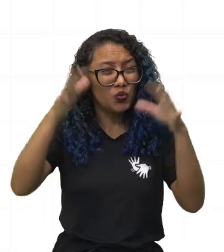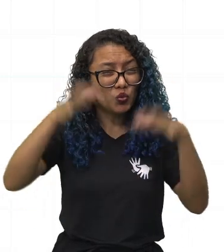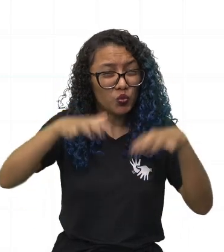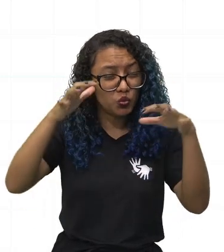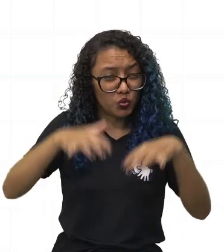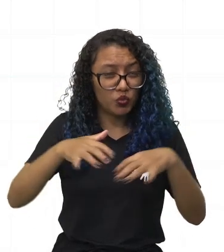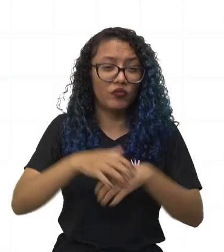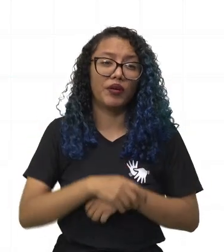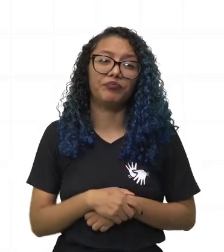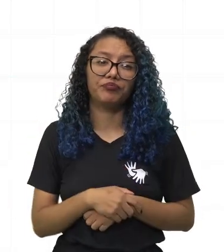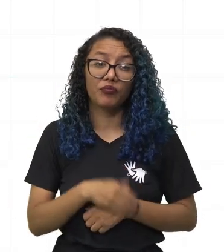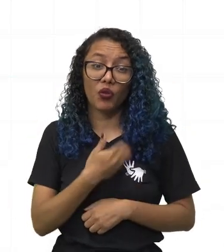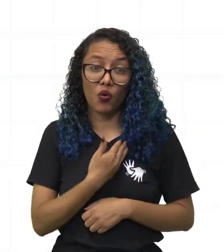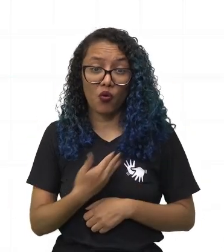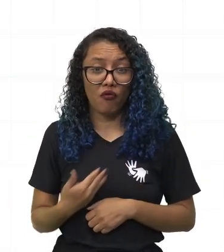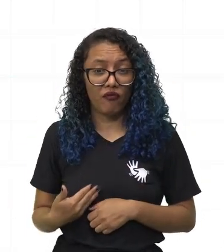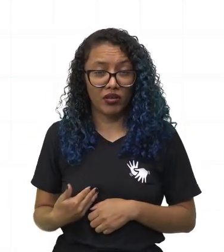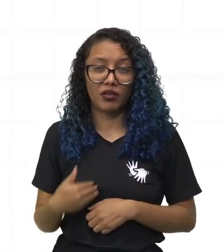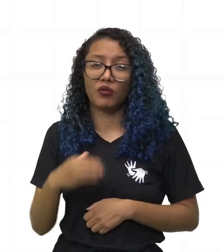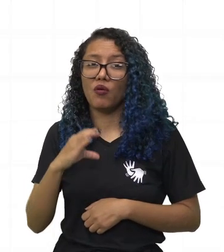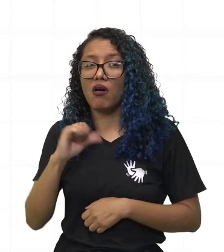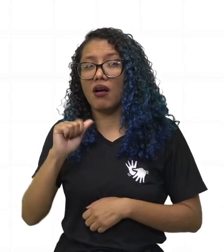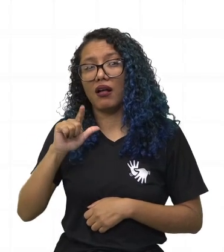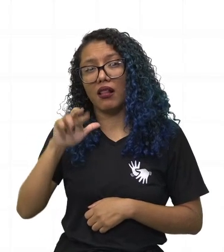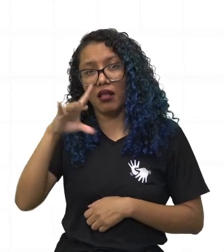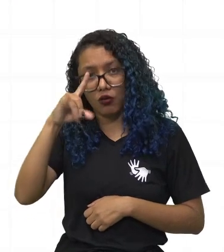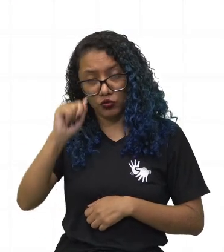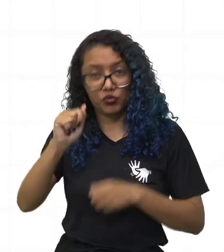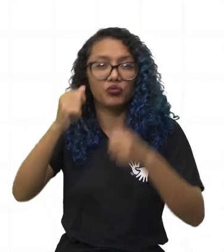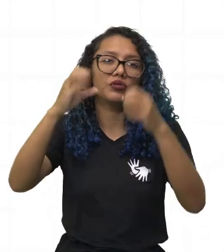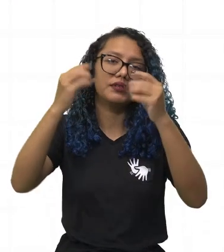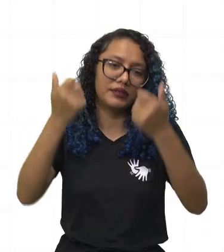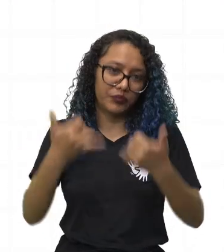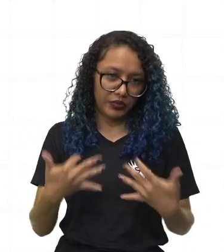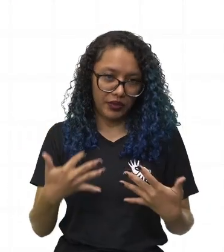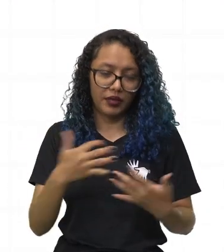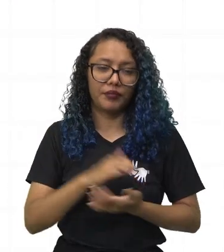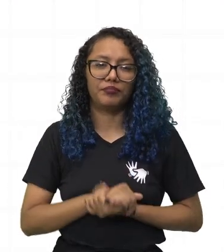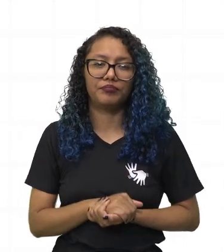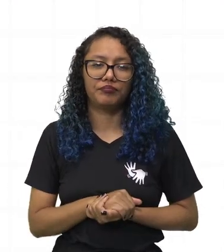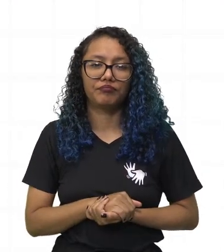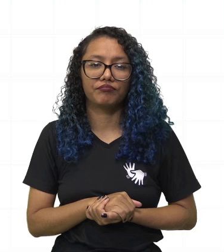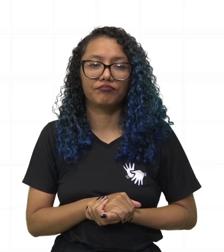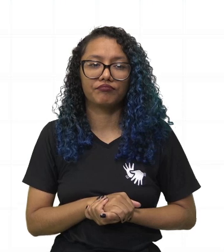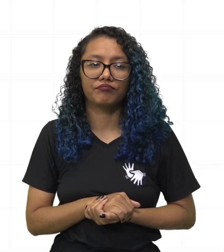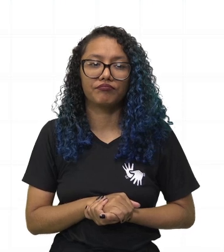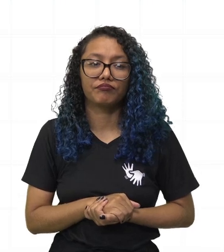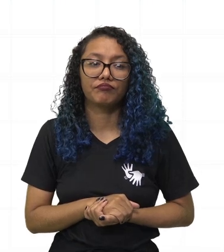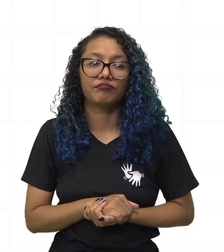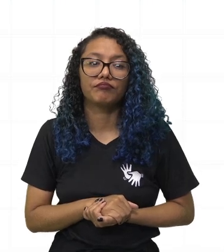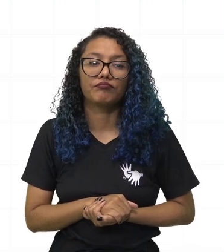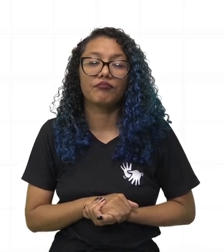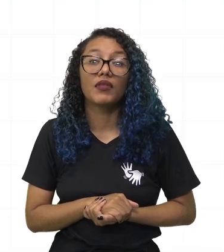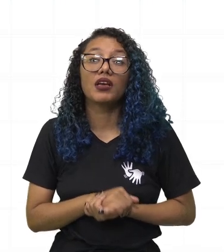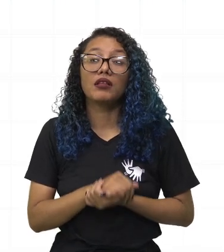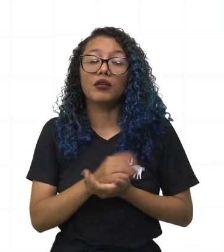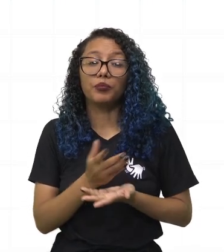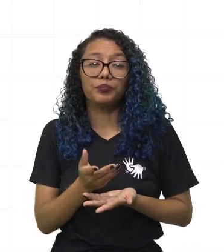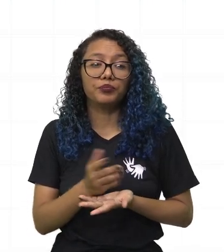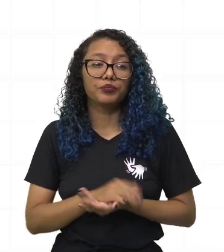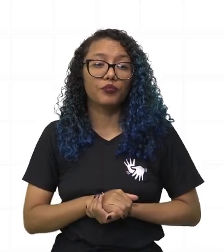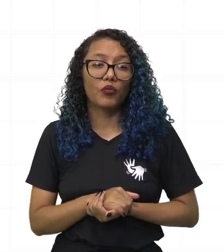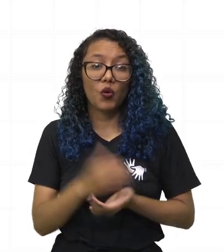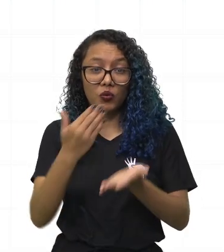em exercício Cláudio Castro. Atendendo a determinação do governador, o secretário